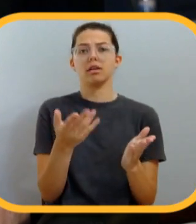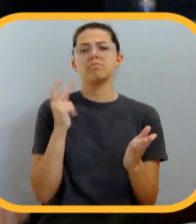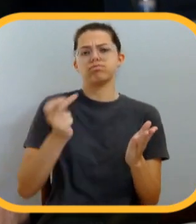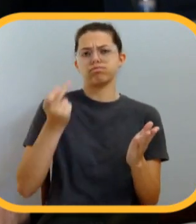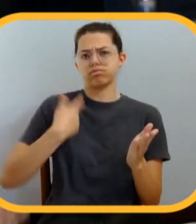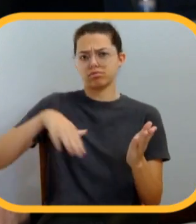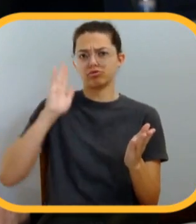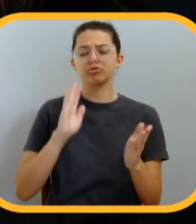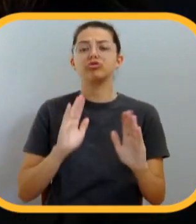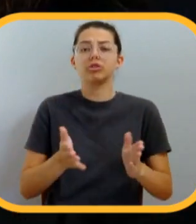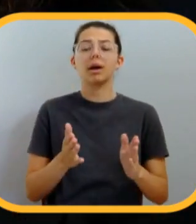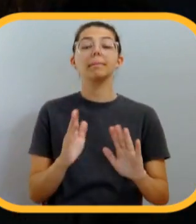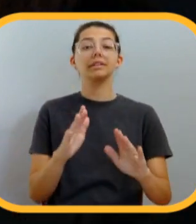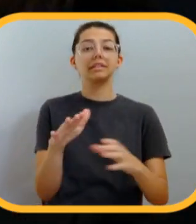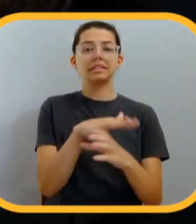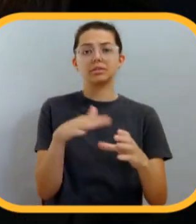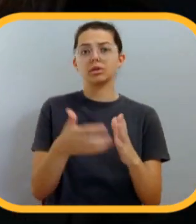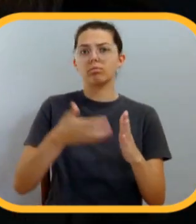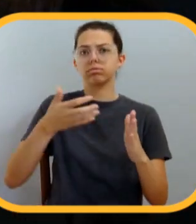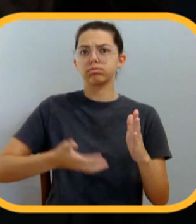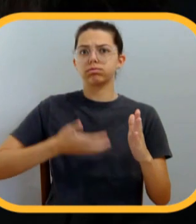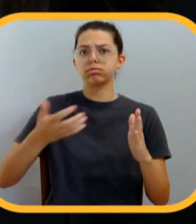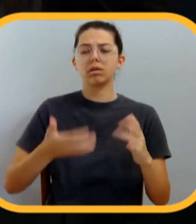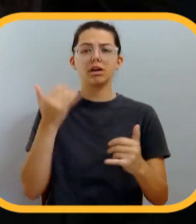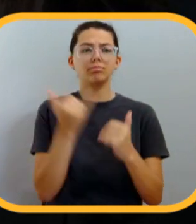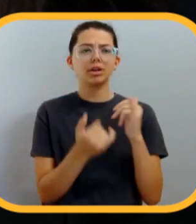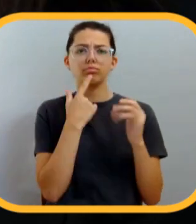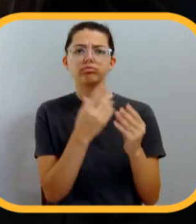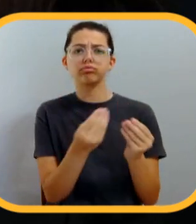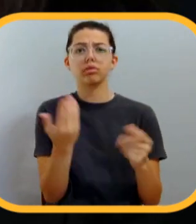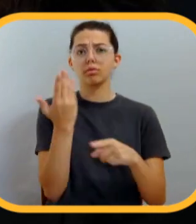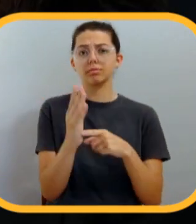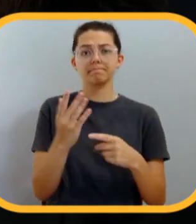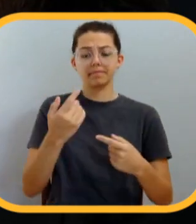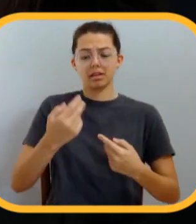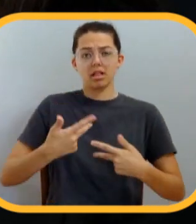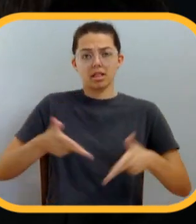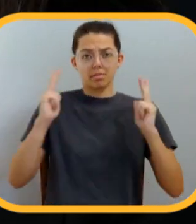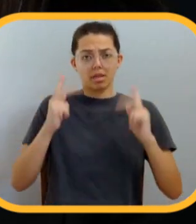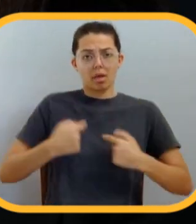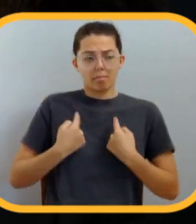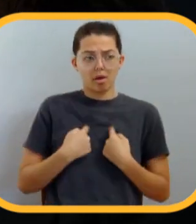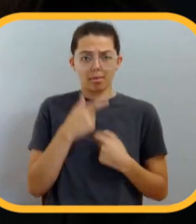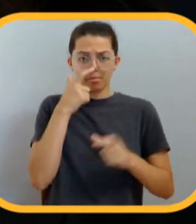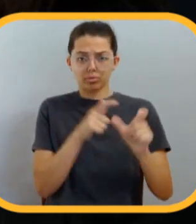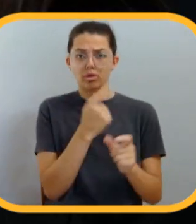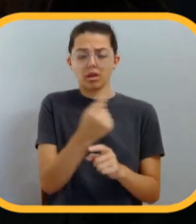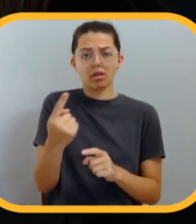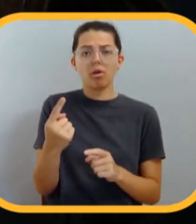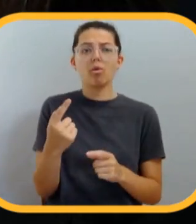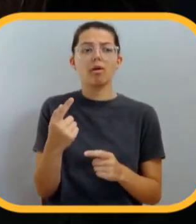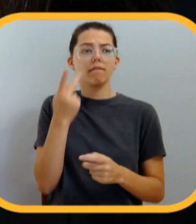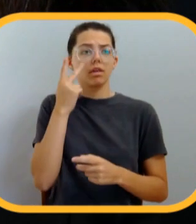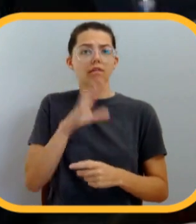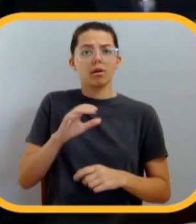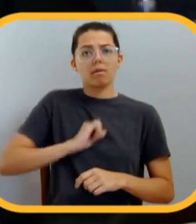existem há muito tempo. A situação é tão complicada, está tanta coisa em risco, nomeadamente a nossa própria liberdade, a forma como nós